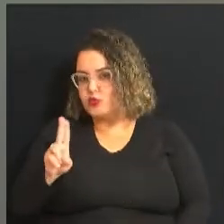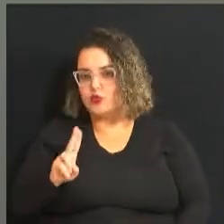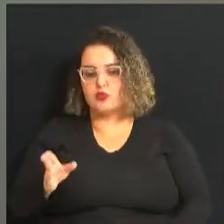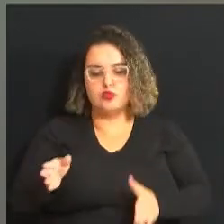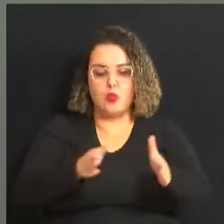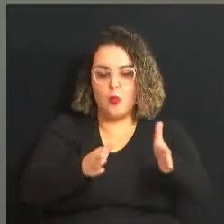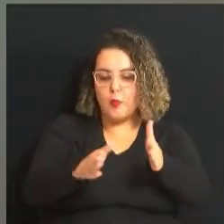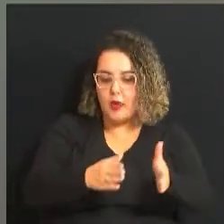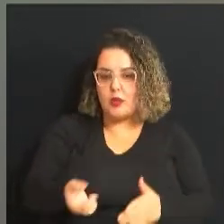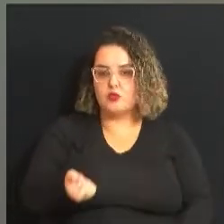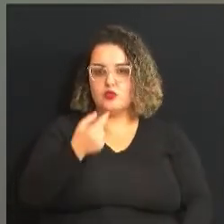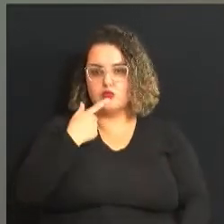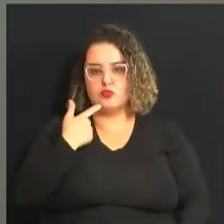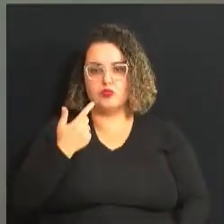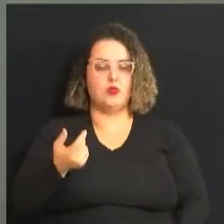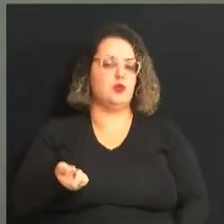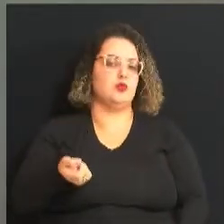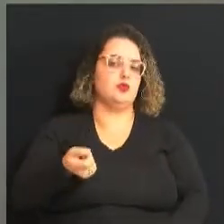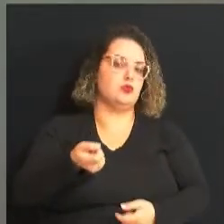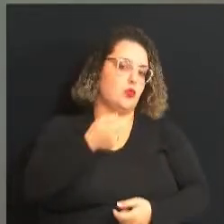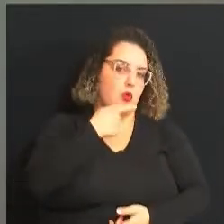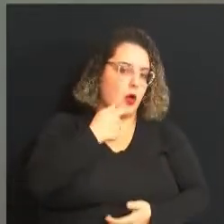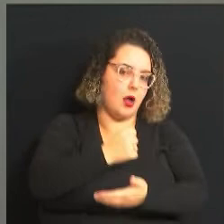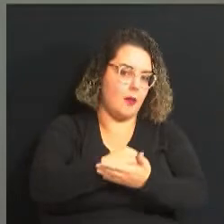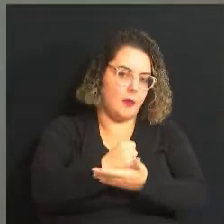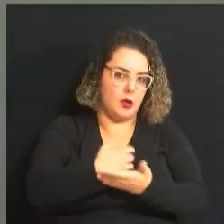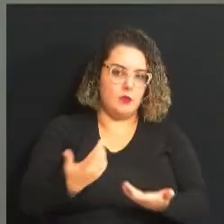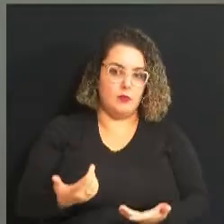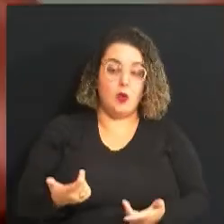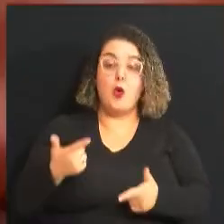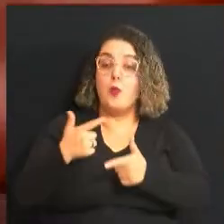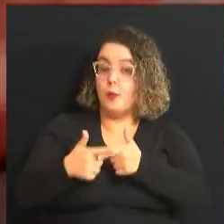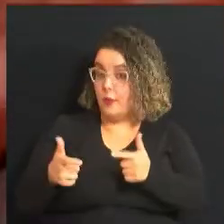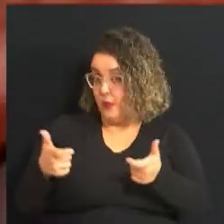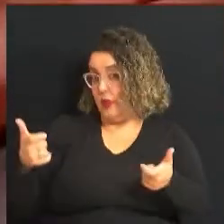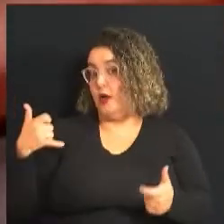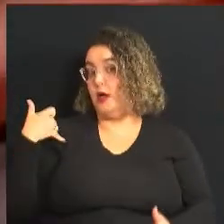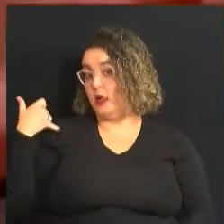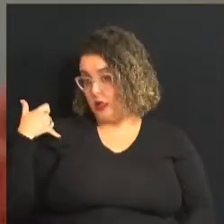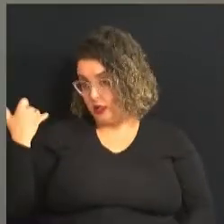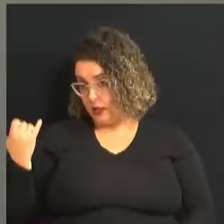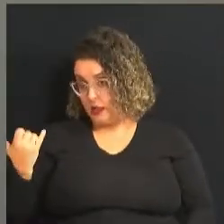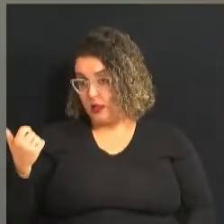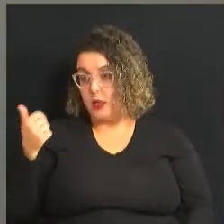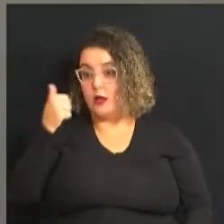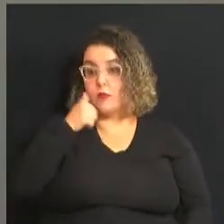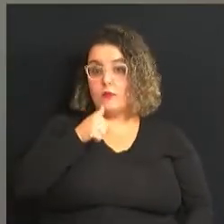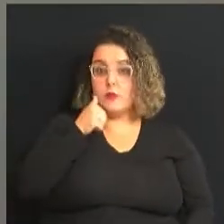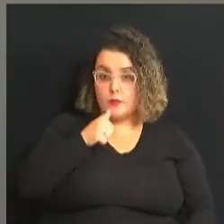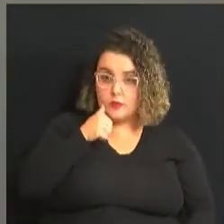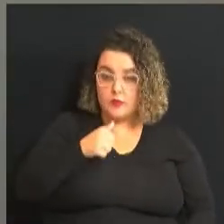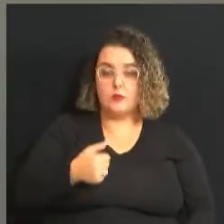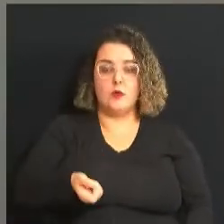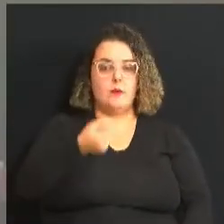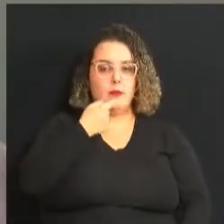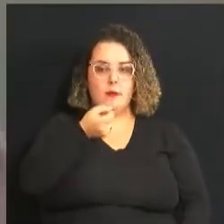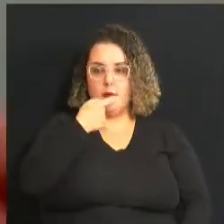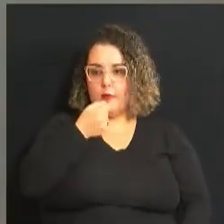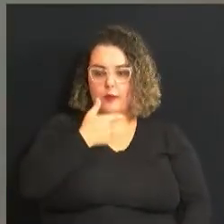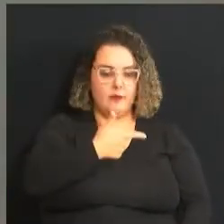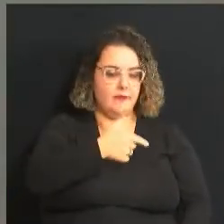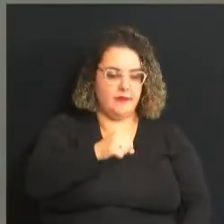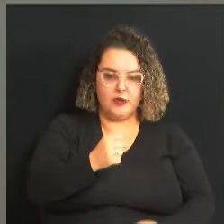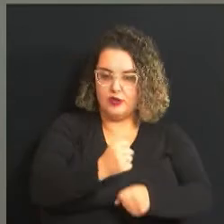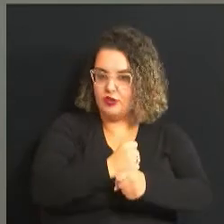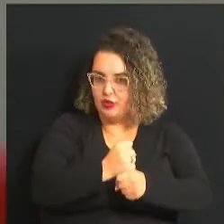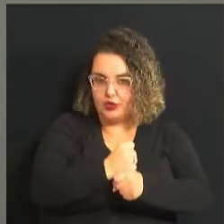não tem relação. O problema maior é a idade. Então, a mulher, ela toma lá anticoncepcional durante 20 anos